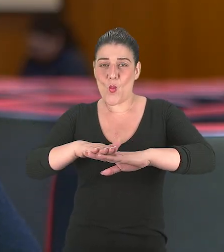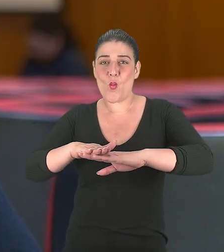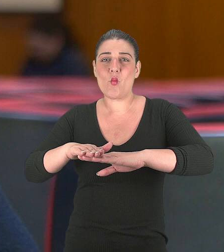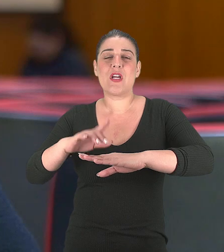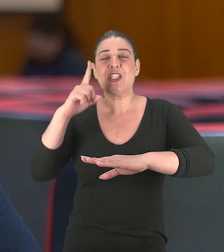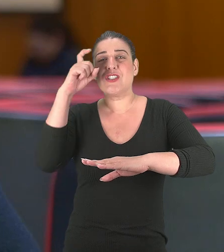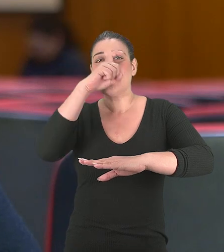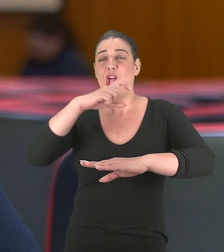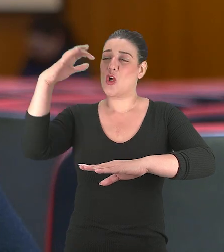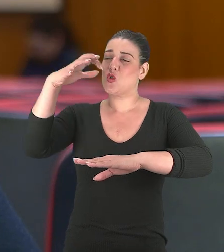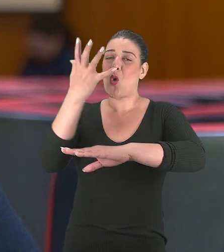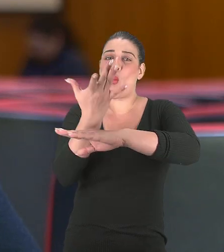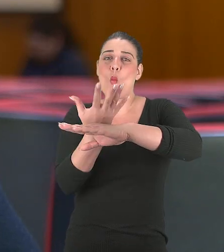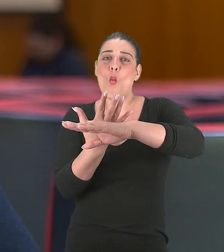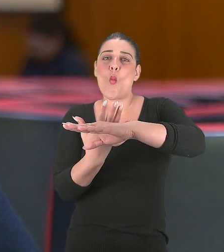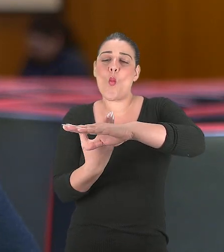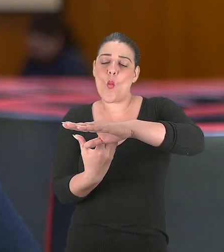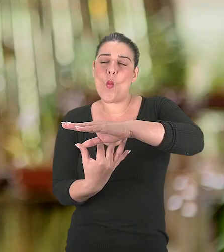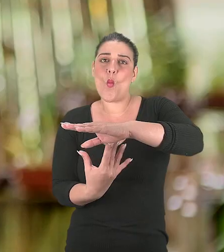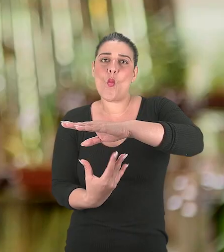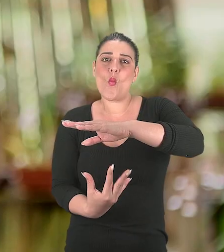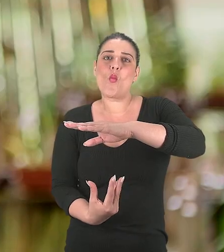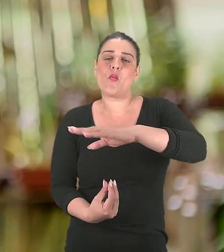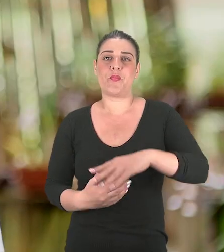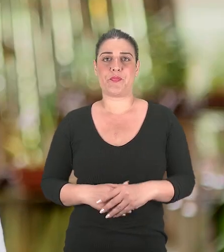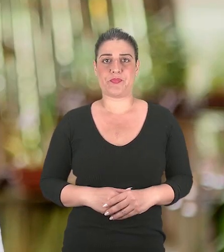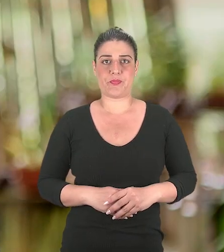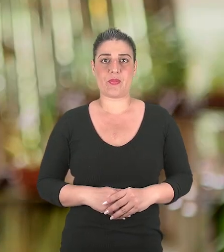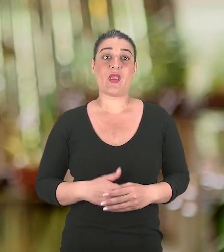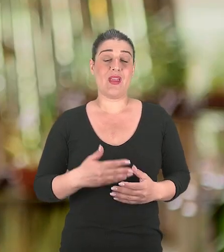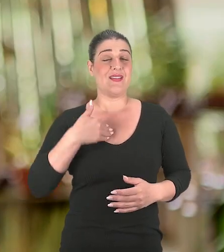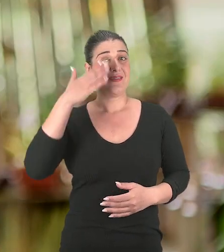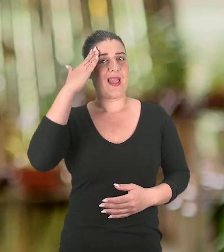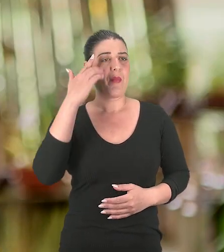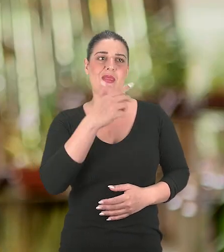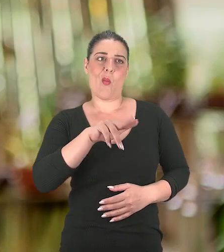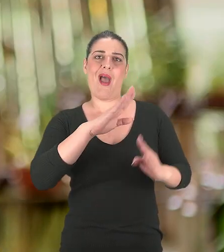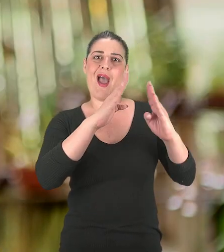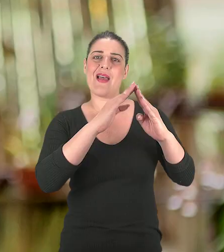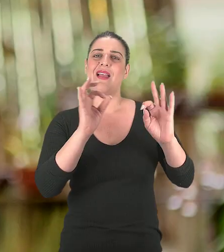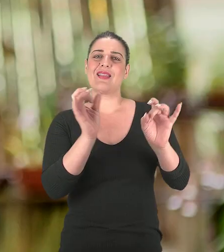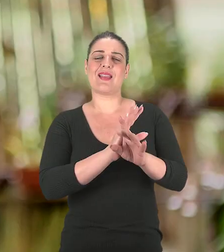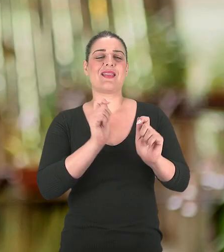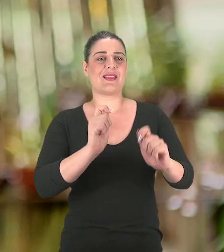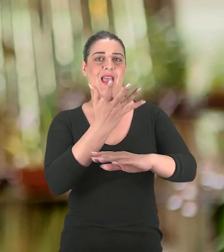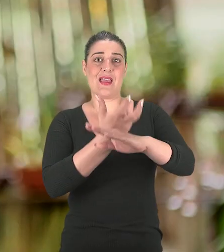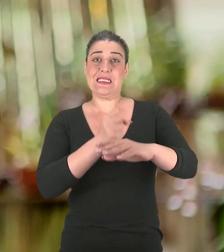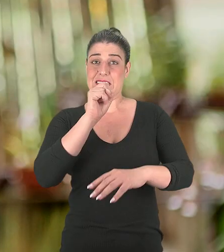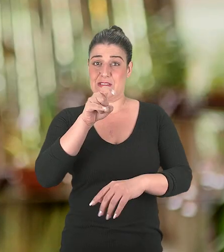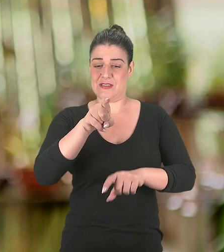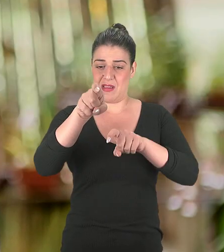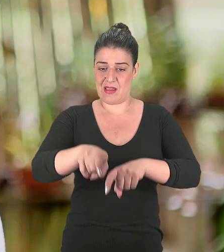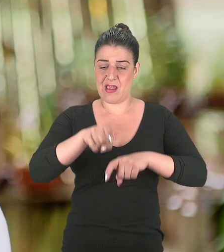que acaba dificultando a permeabilidade, né, no solo. Não é porque não tem uma casa em cima que é permeável. Se você usa uma prática